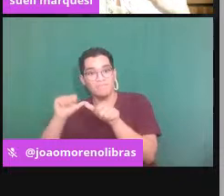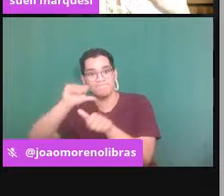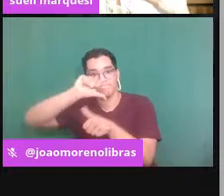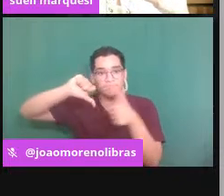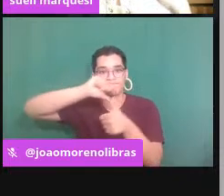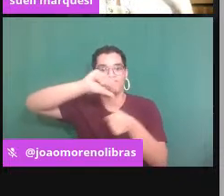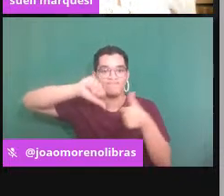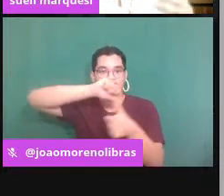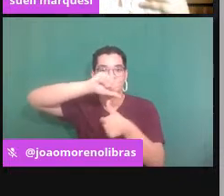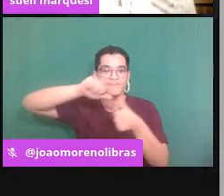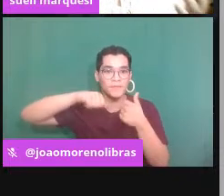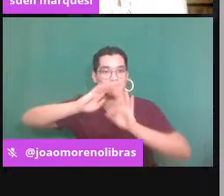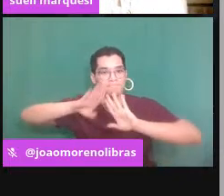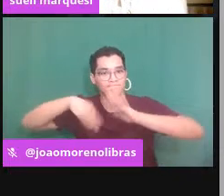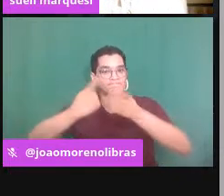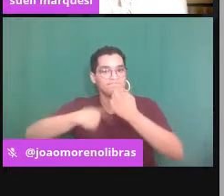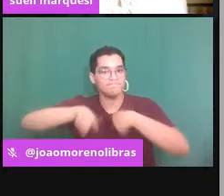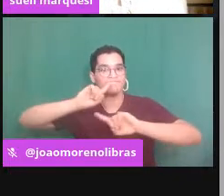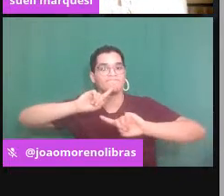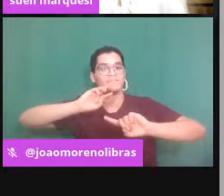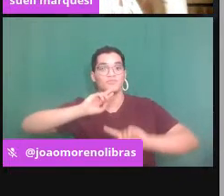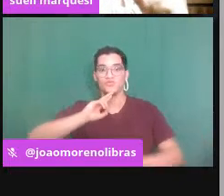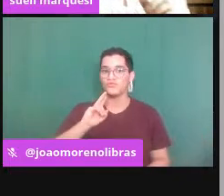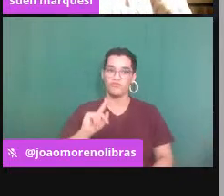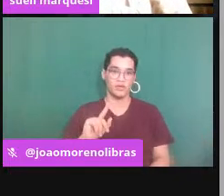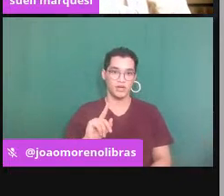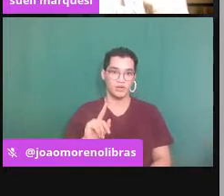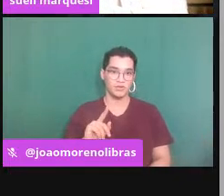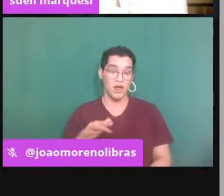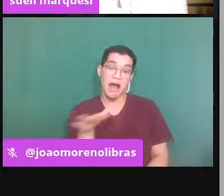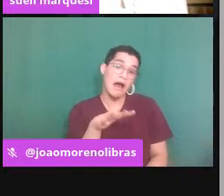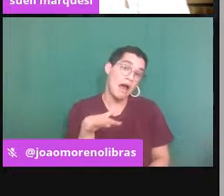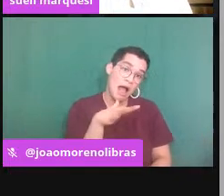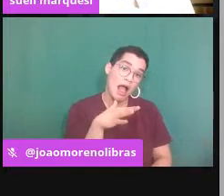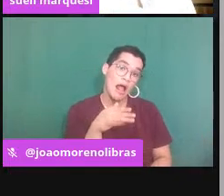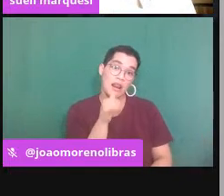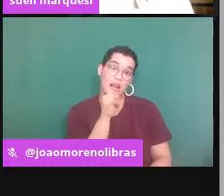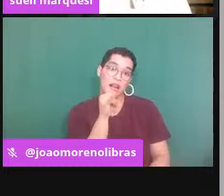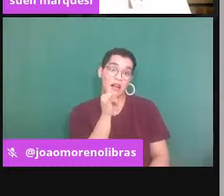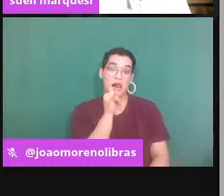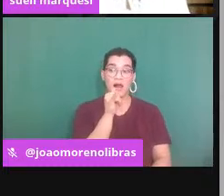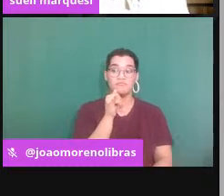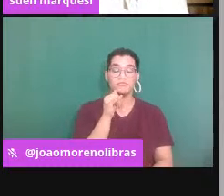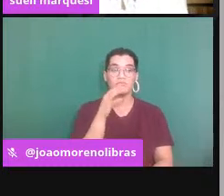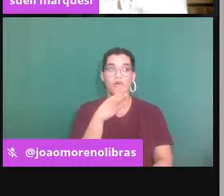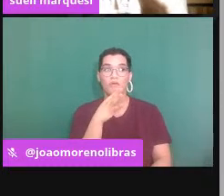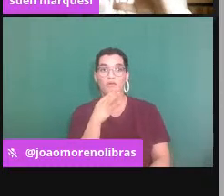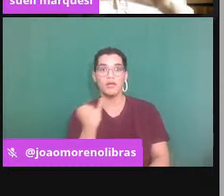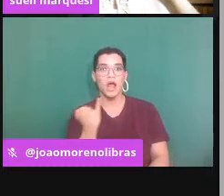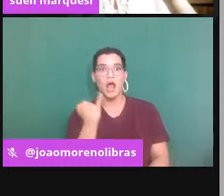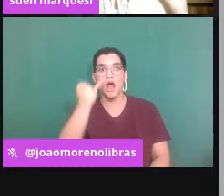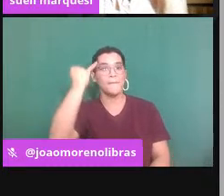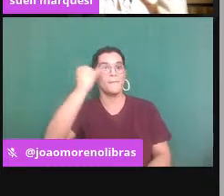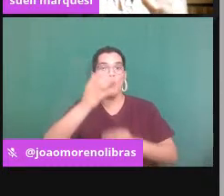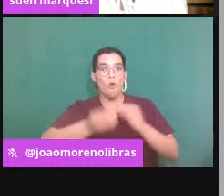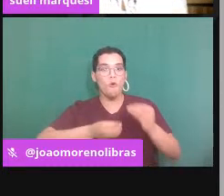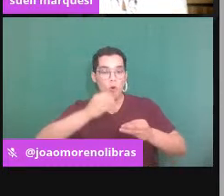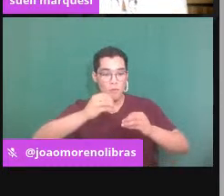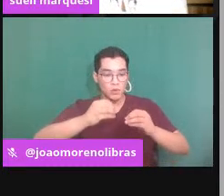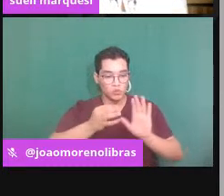sobre escrita, leitura, a noção de plano de texto nos ajuda muito, porque ela nos ajuda a ver